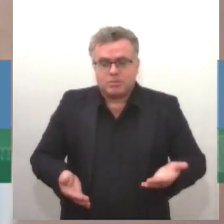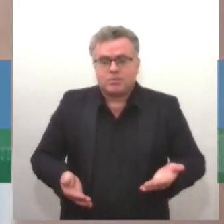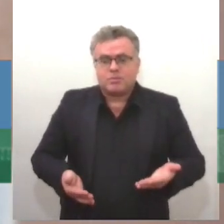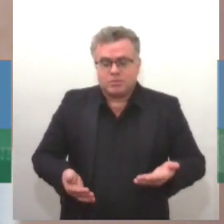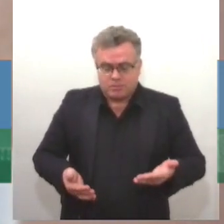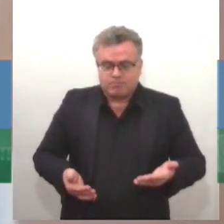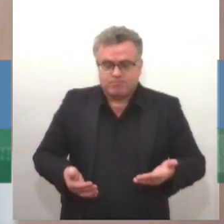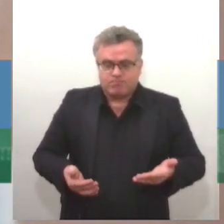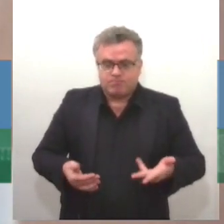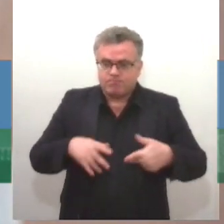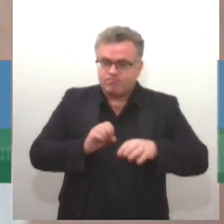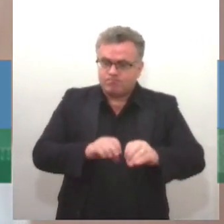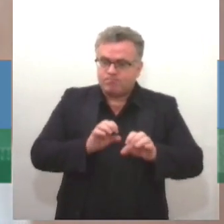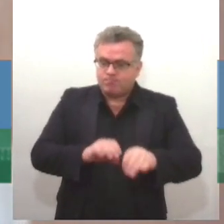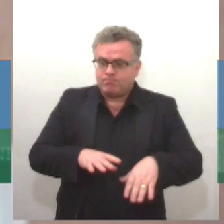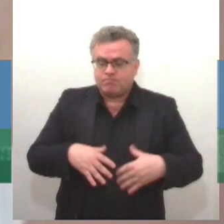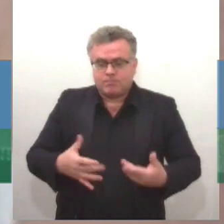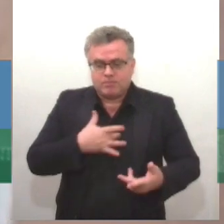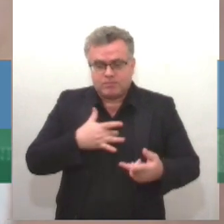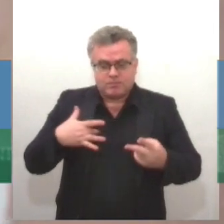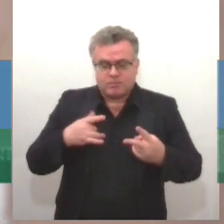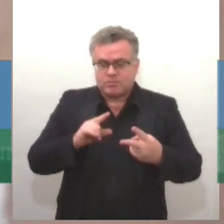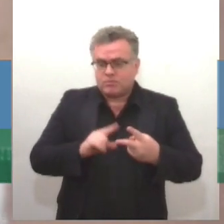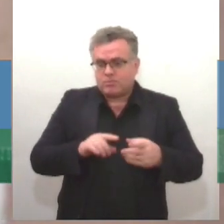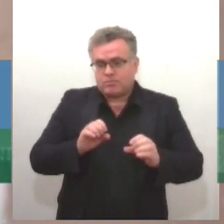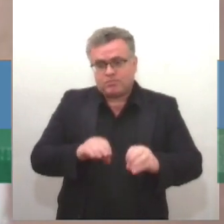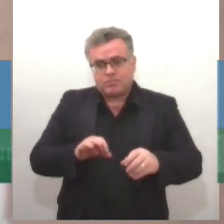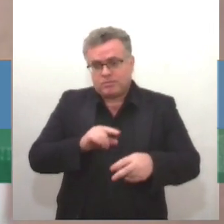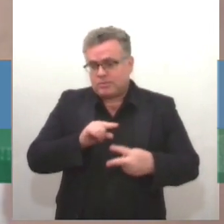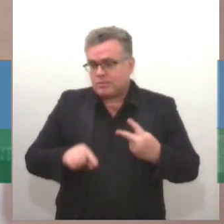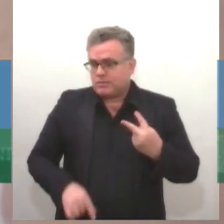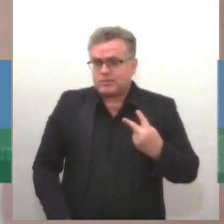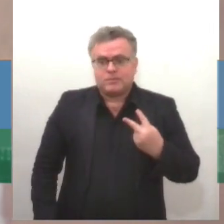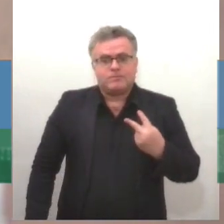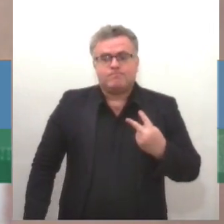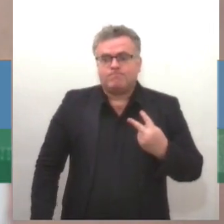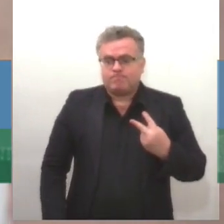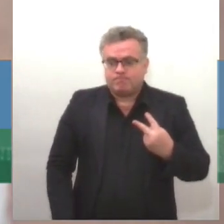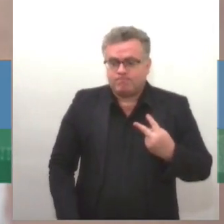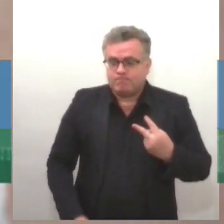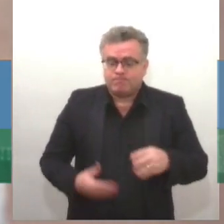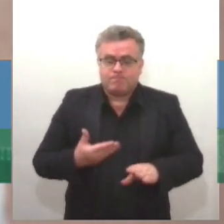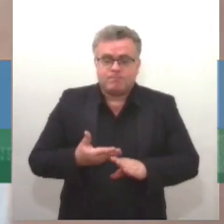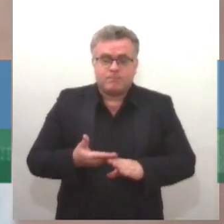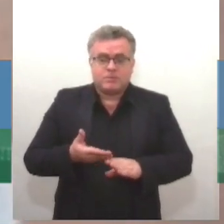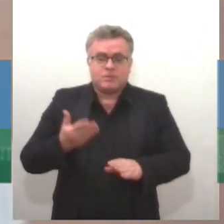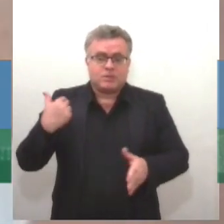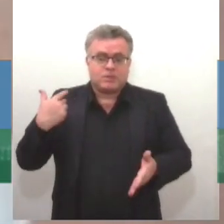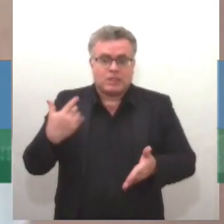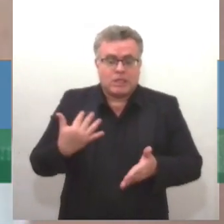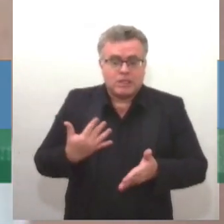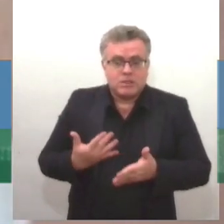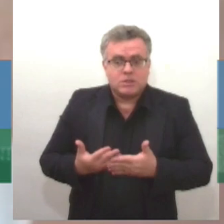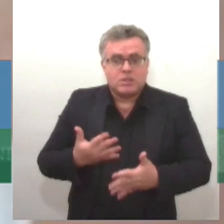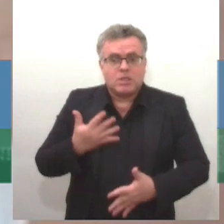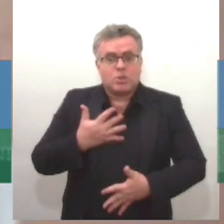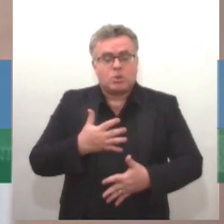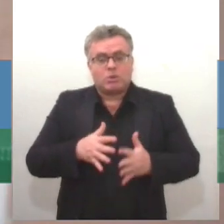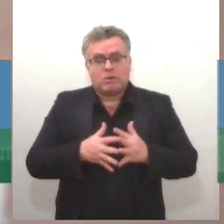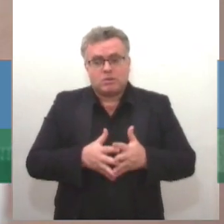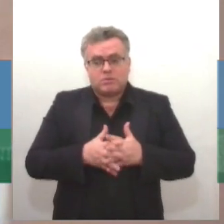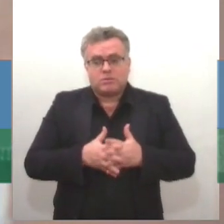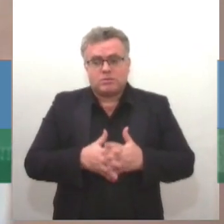como saúde e educação, que já estão muito ocupados por organizações